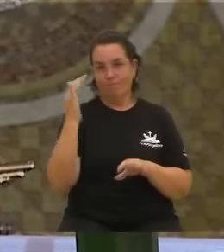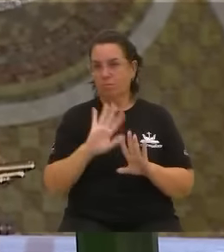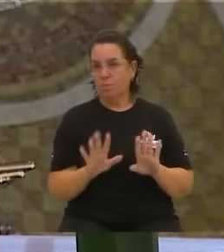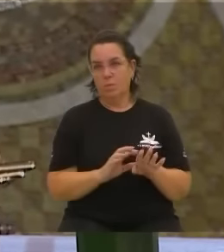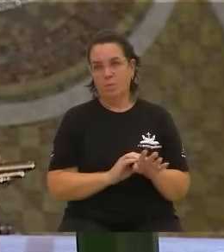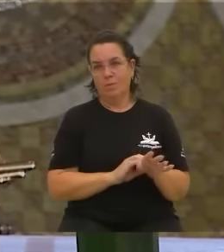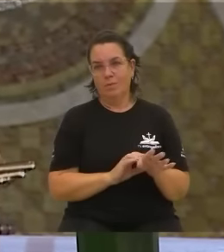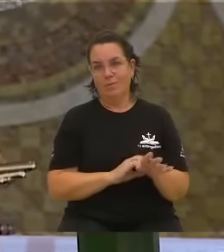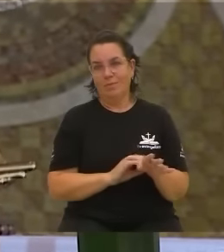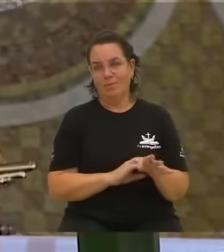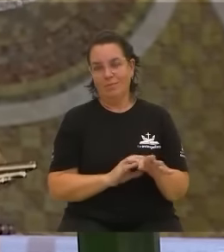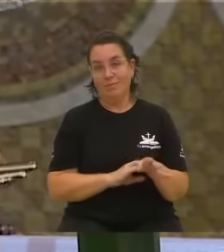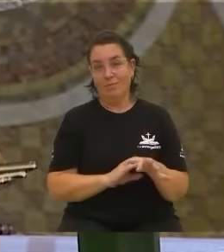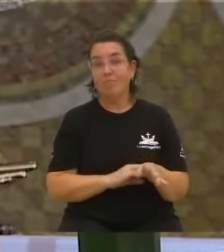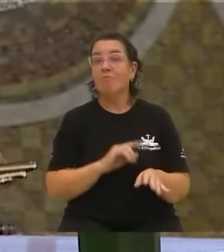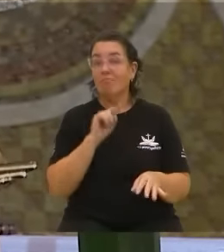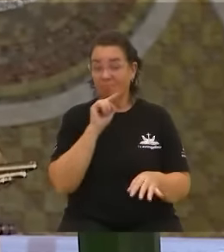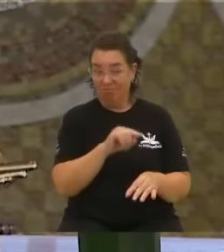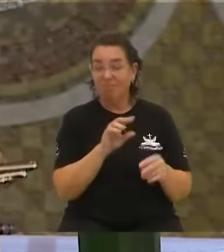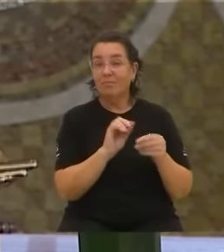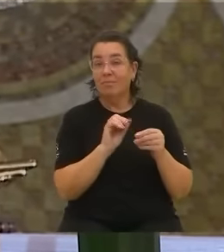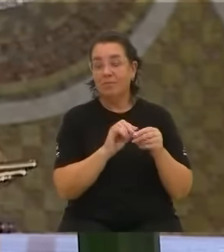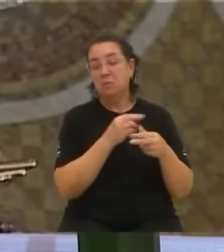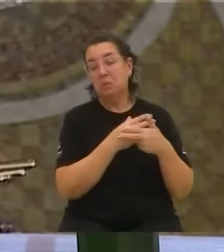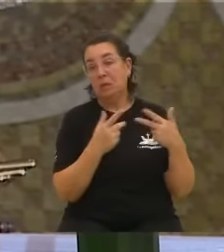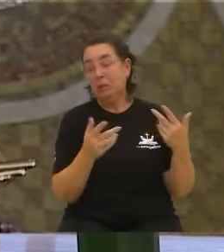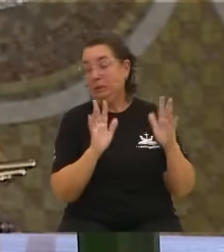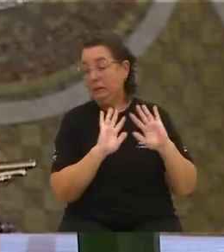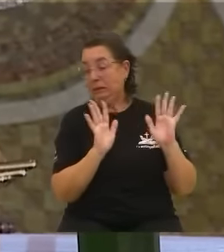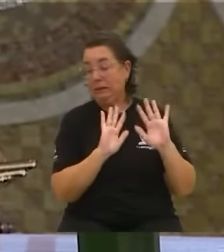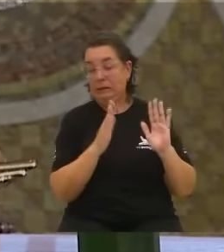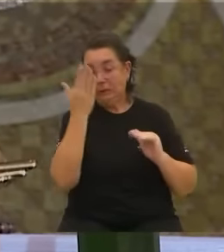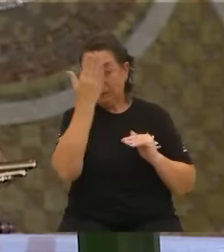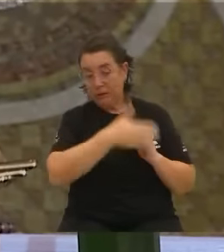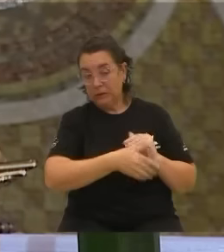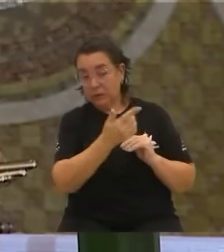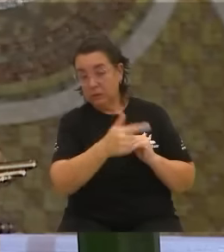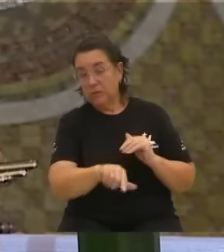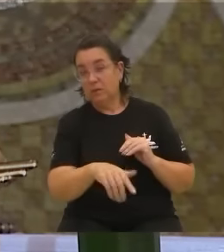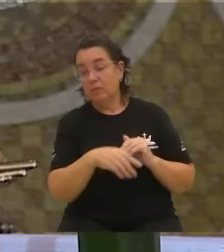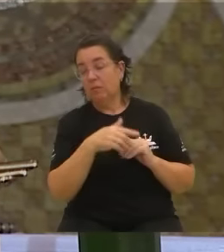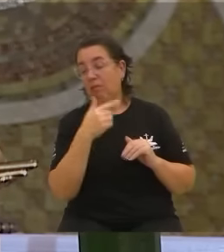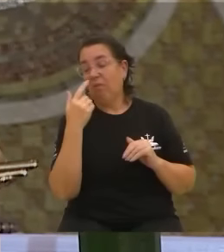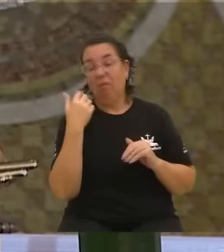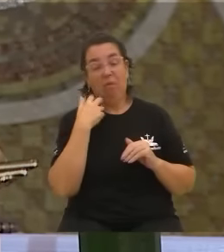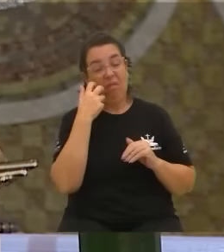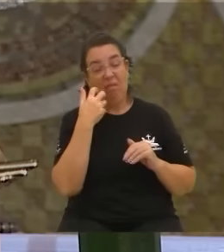fez tomar atitudes até diante dos outros ridícula.